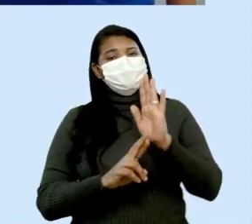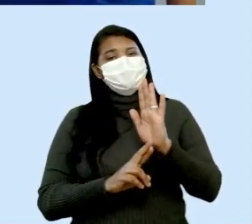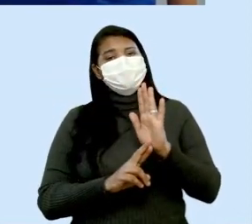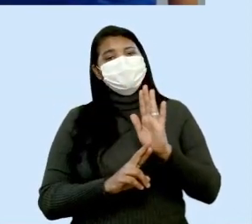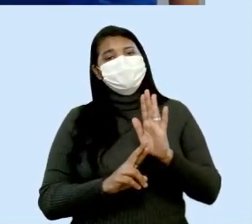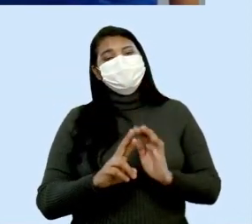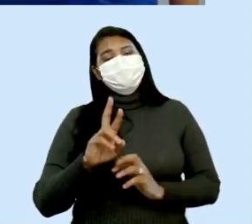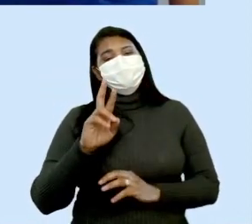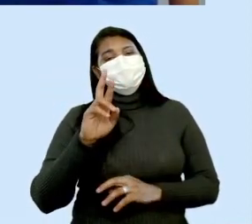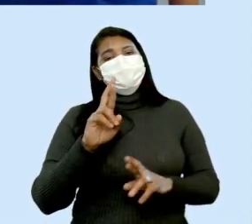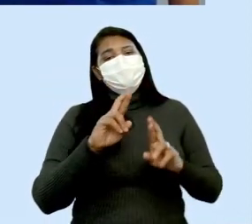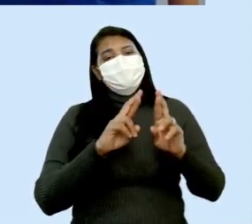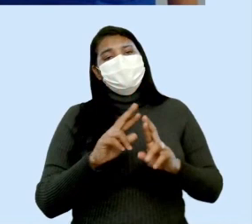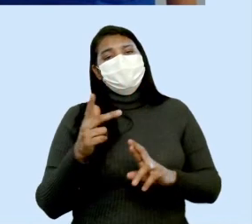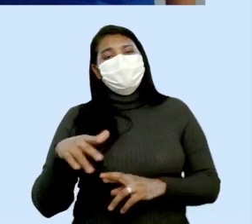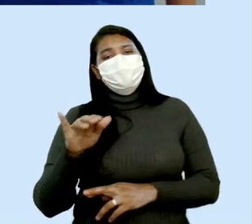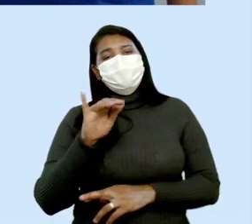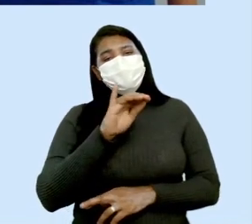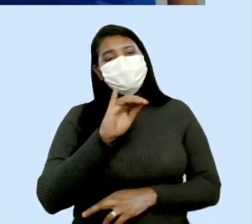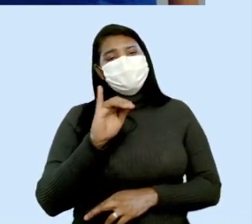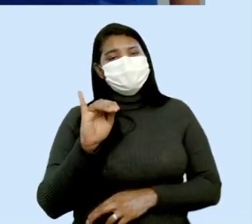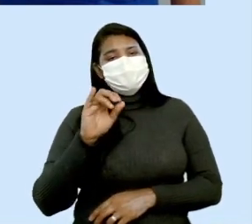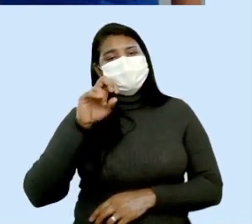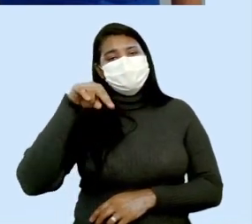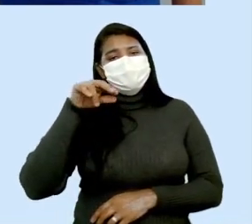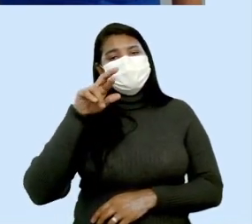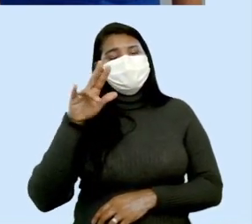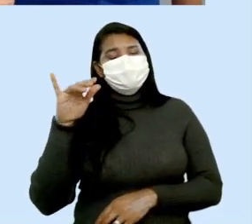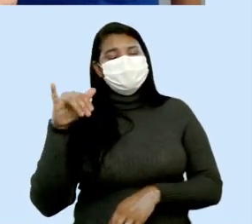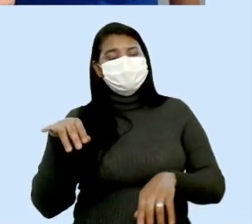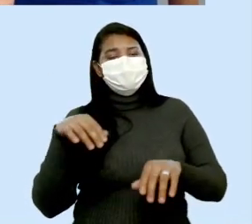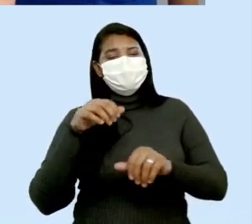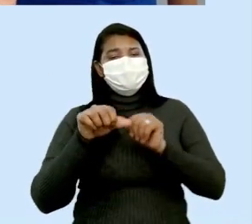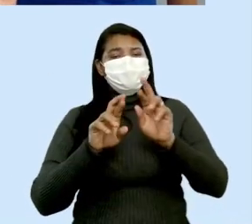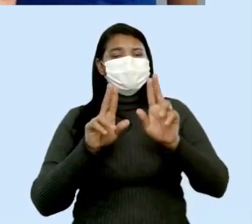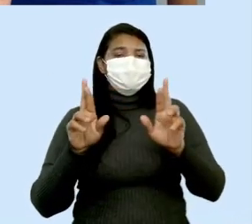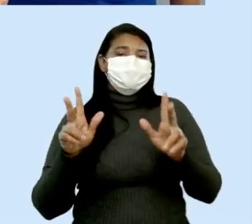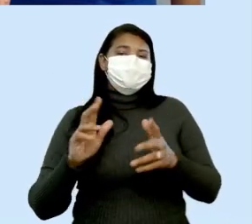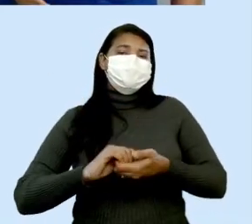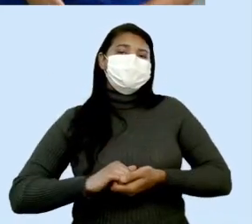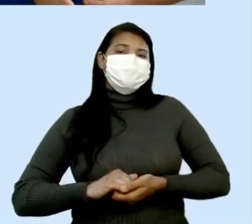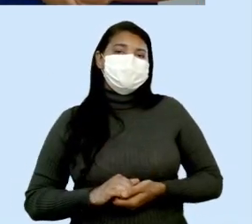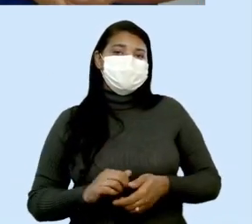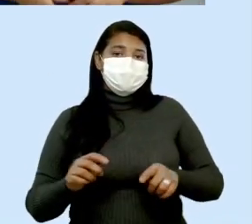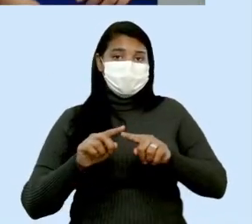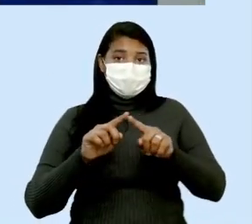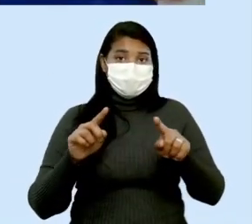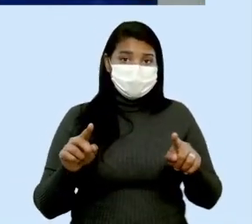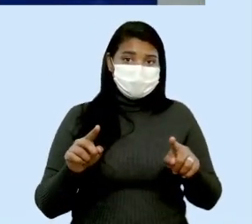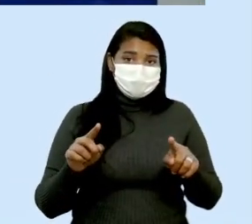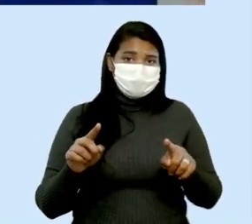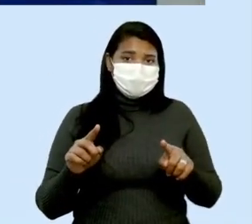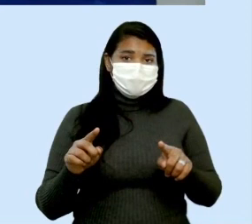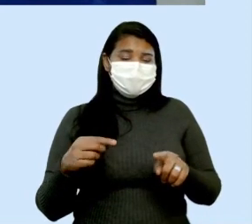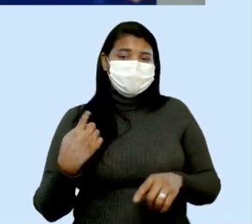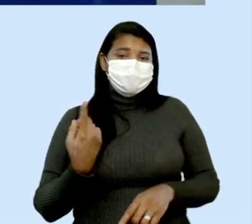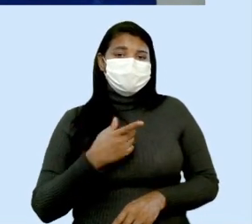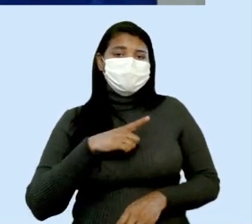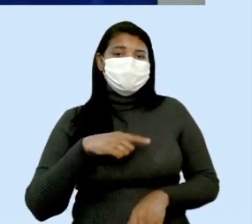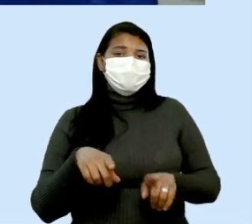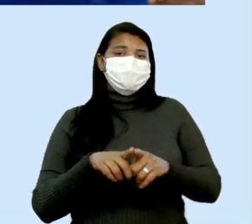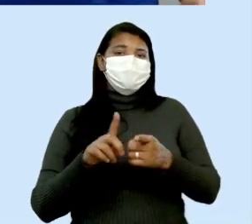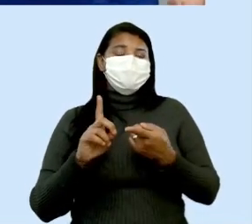Os verbos irregulares é que eles vão ter uma forma diferenciada. Mas, além disso, nós temos